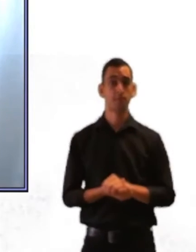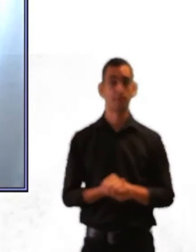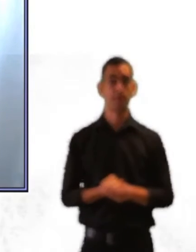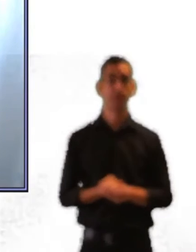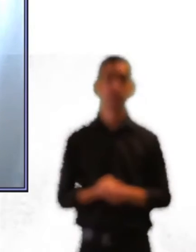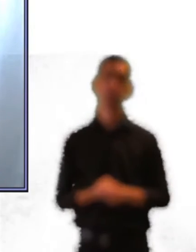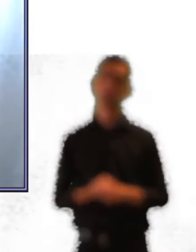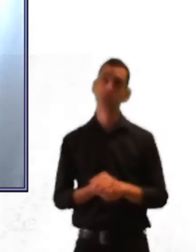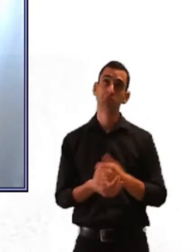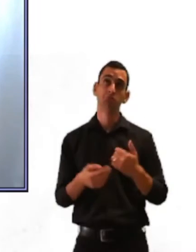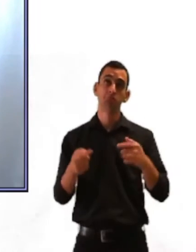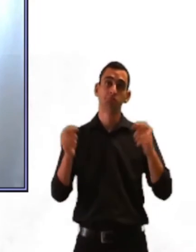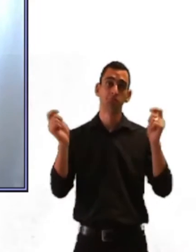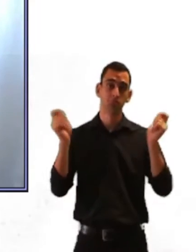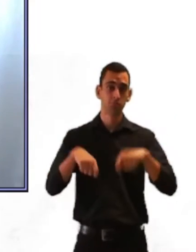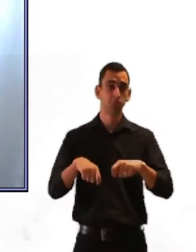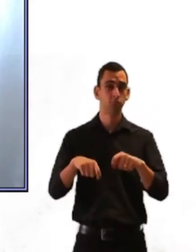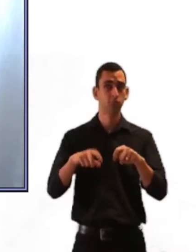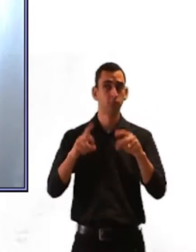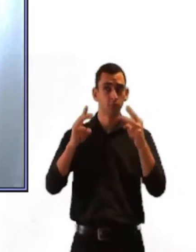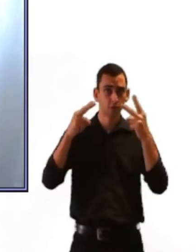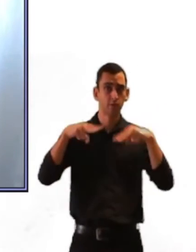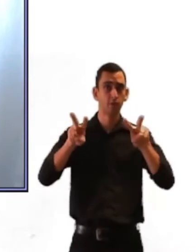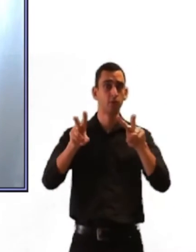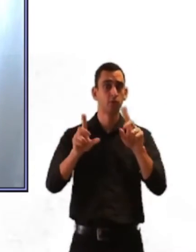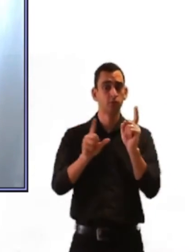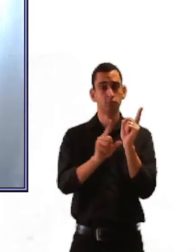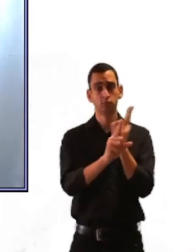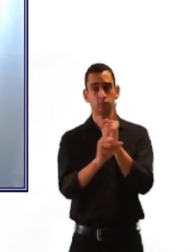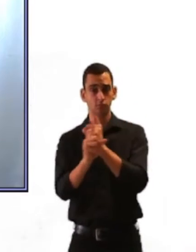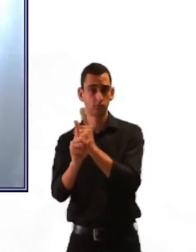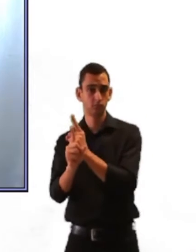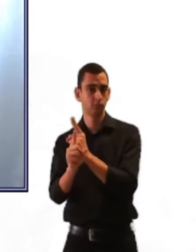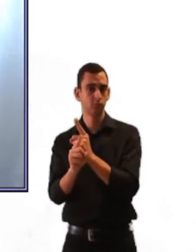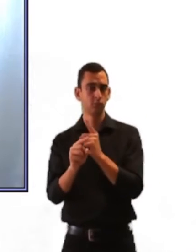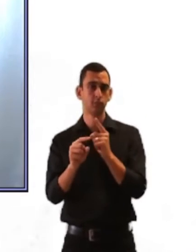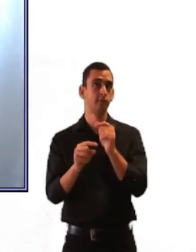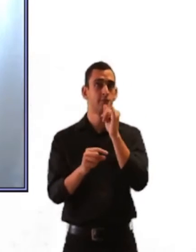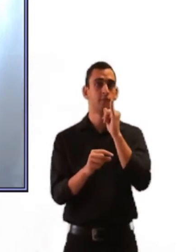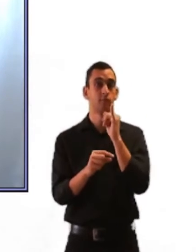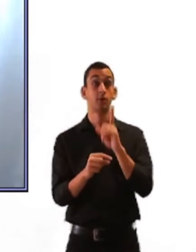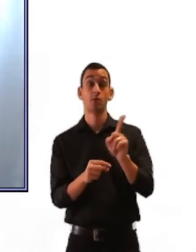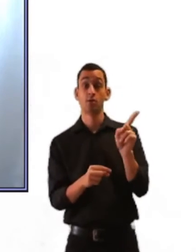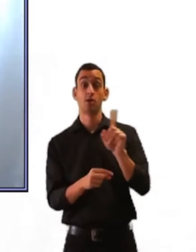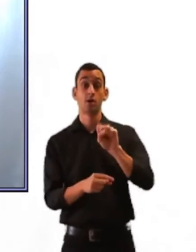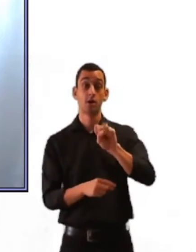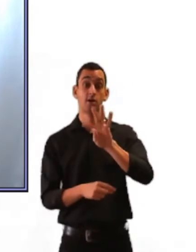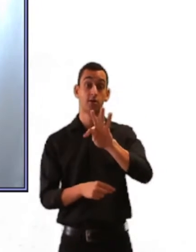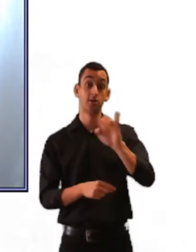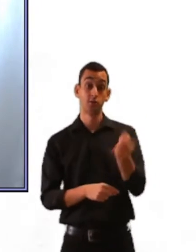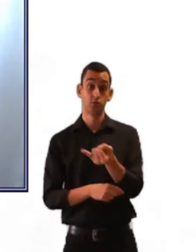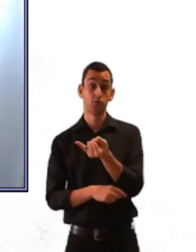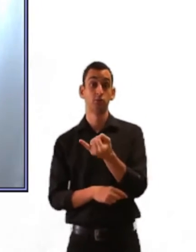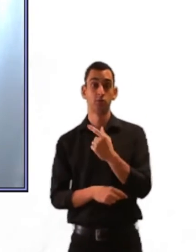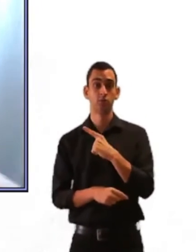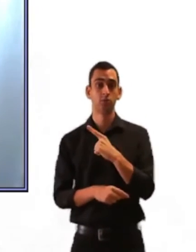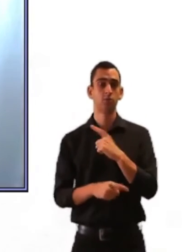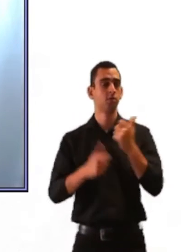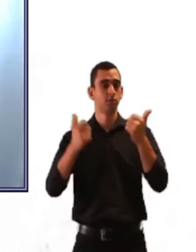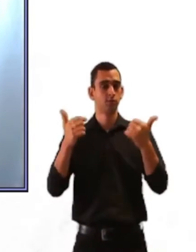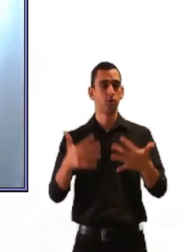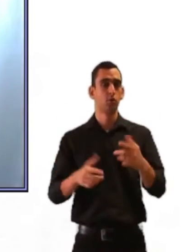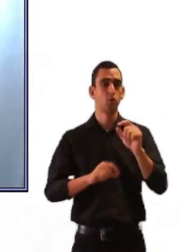por exemplo, o que foi apontado agora, que o STJ, por exemplo, disse que o policial,